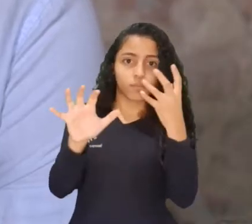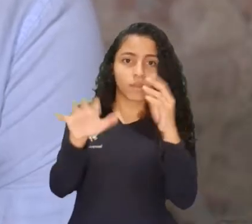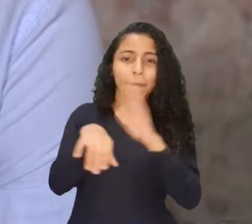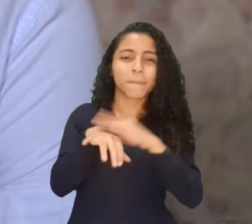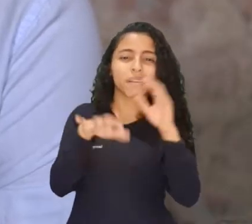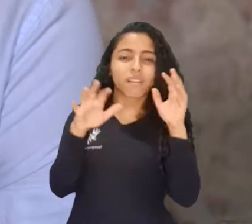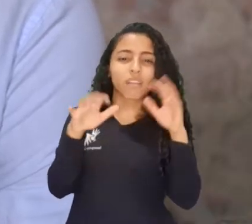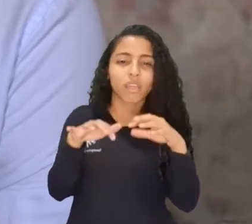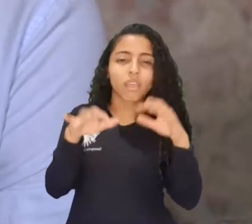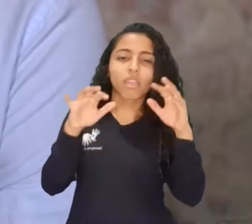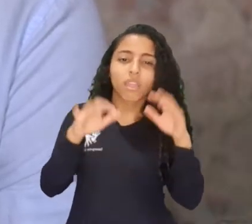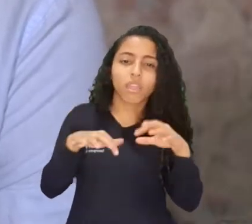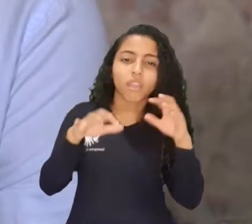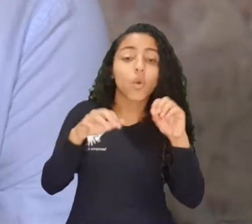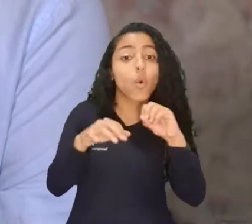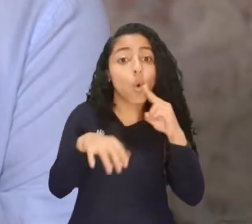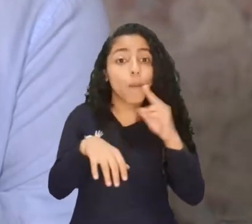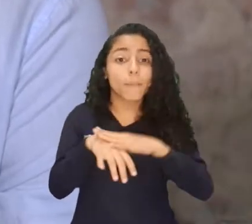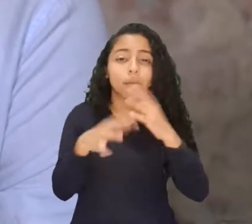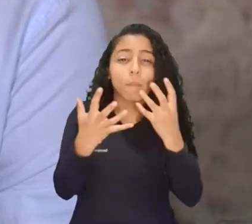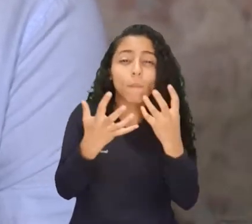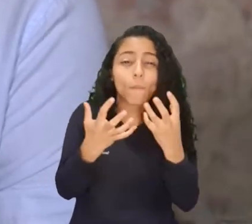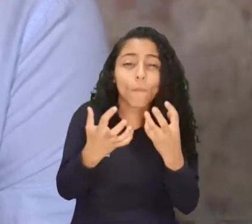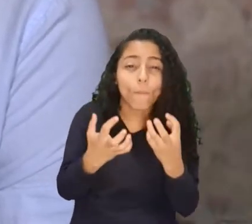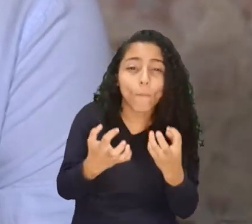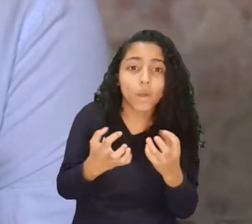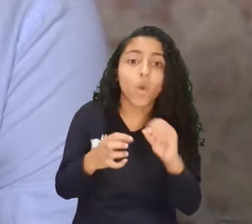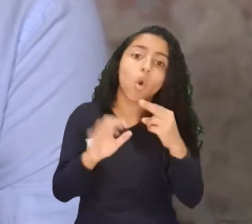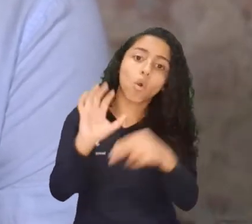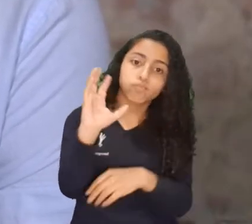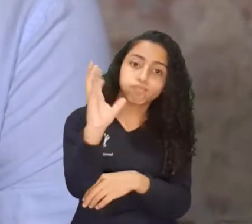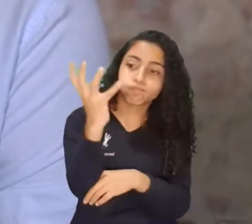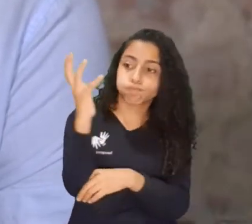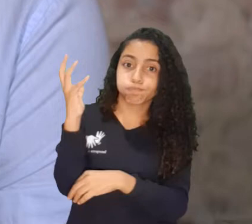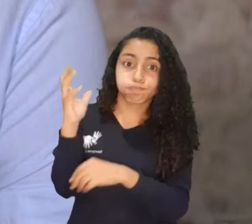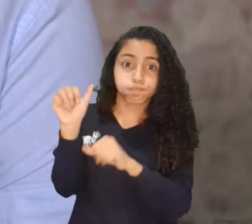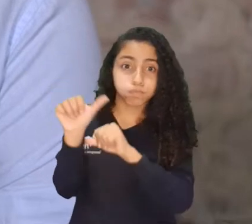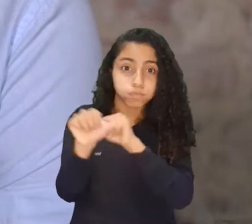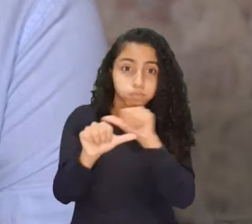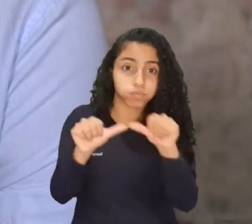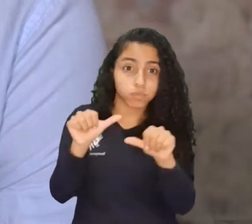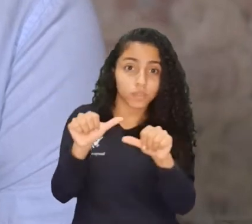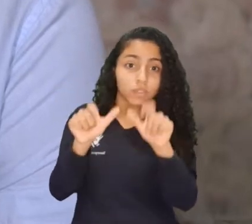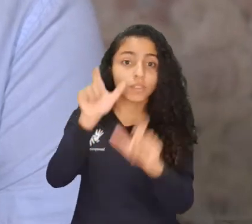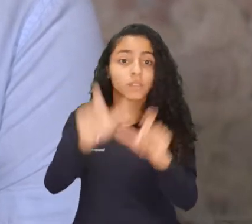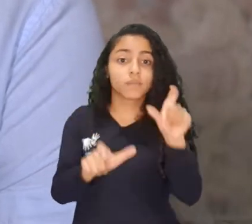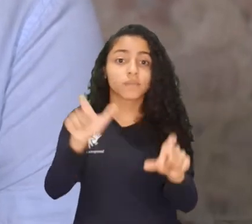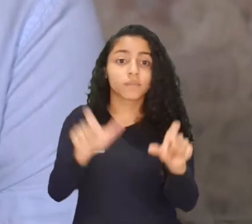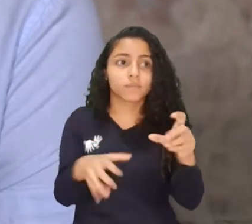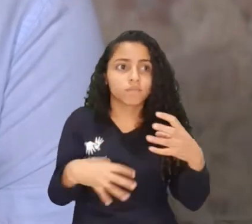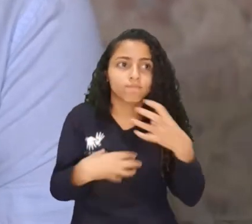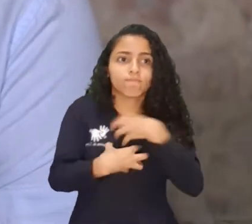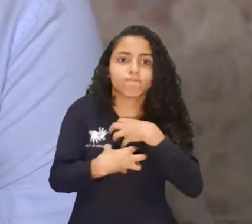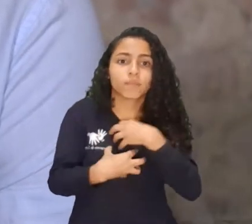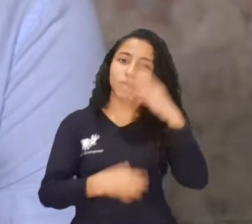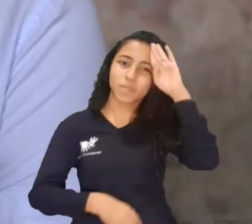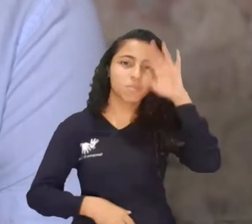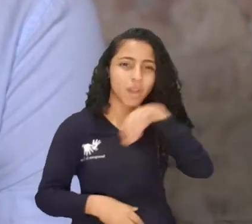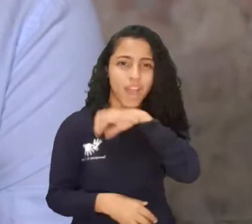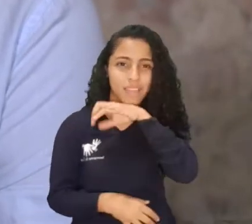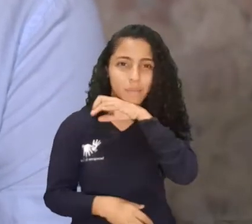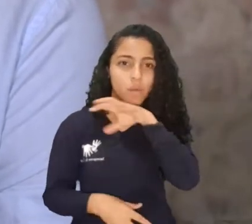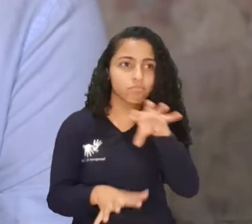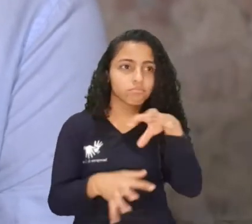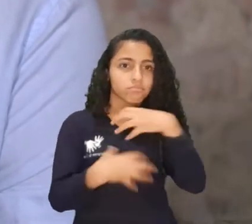chuvoso ou mais seco, ou se a vegetação muda, as espécies respondem a isso, principalmente de animais. As espécies de